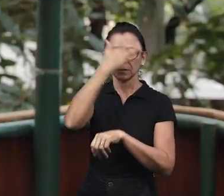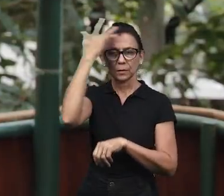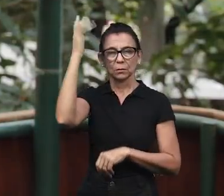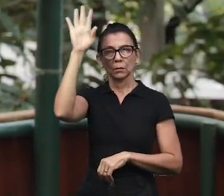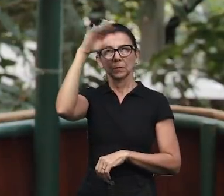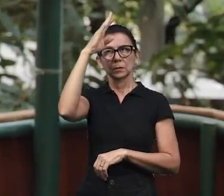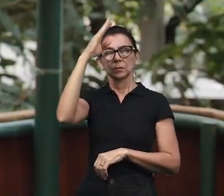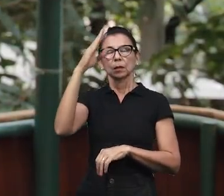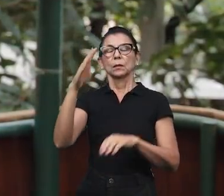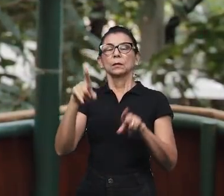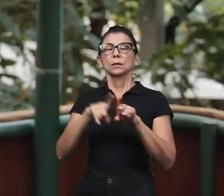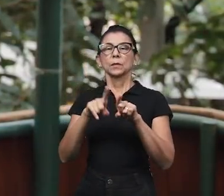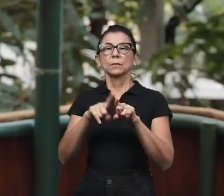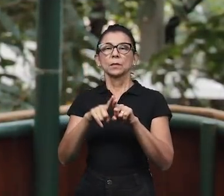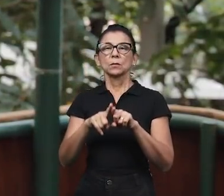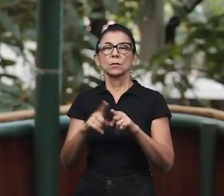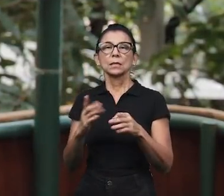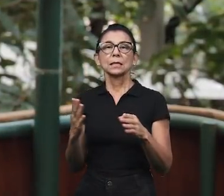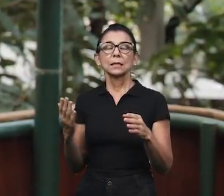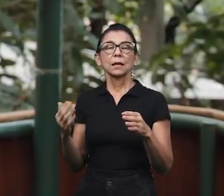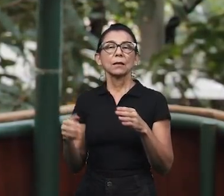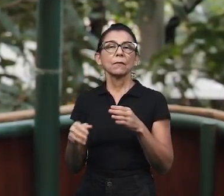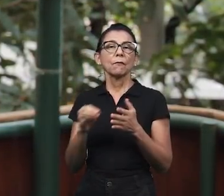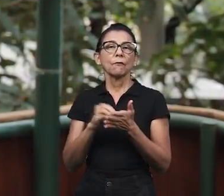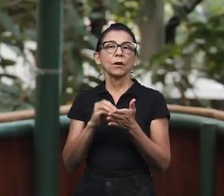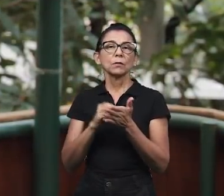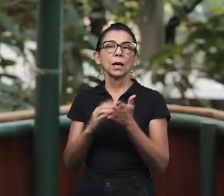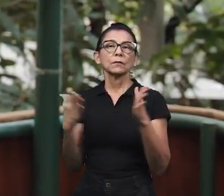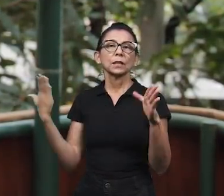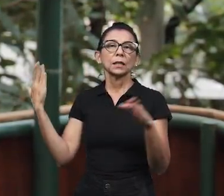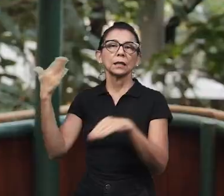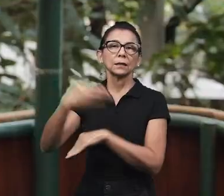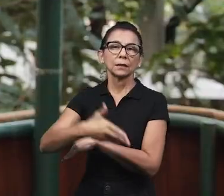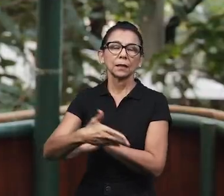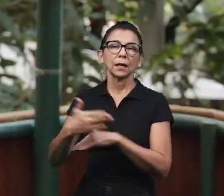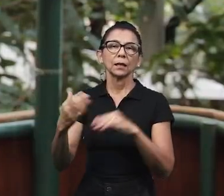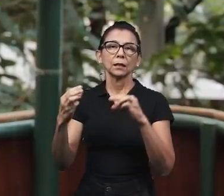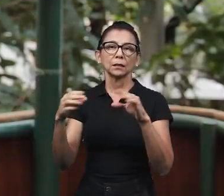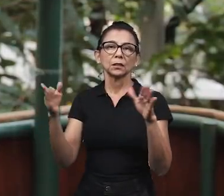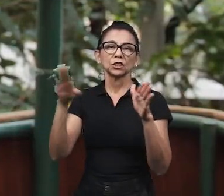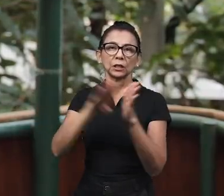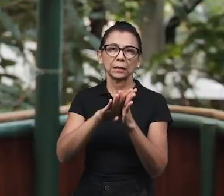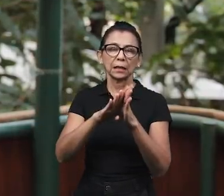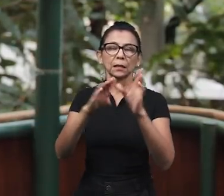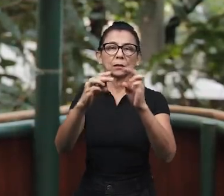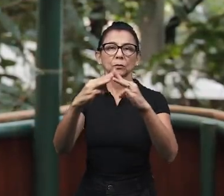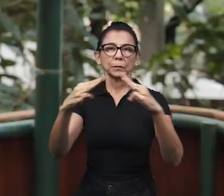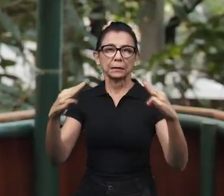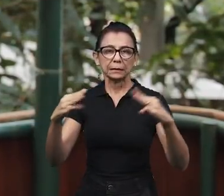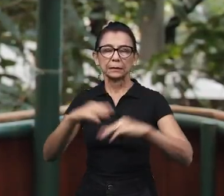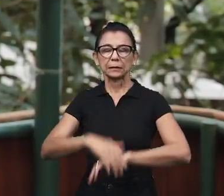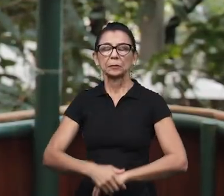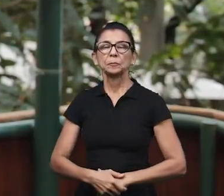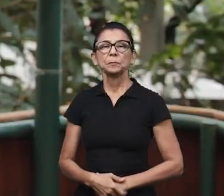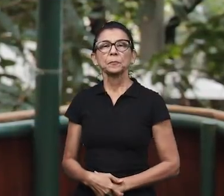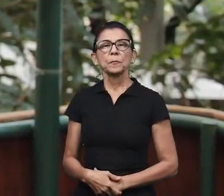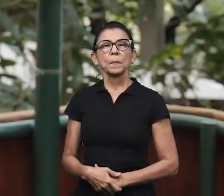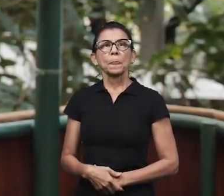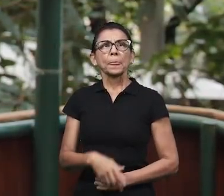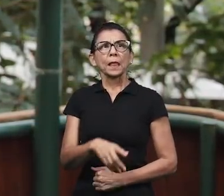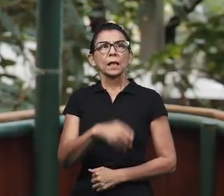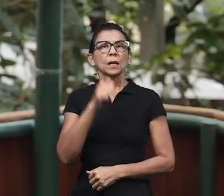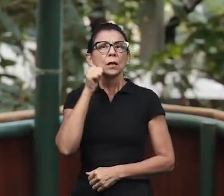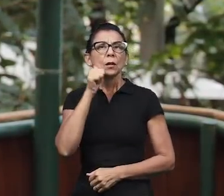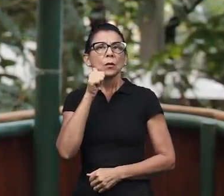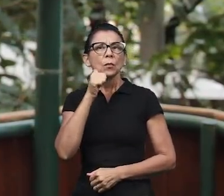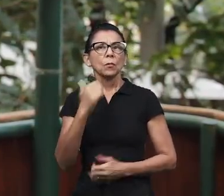depois daquela oração ali que a gente fez, o Senhor, uma irmã que estava com a gente, uma senhora, ela estava olhando fixamente